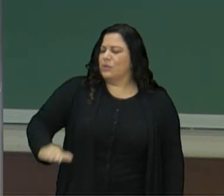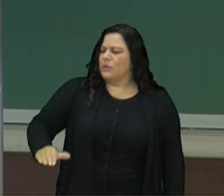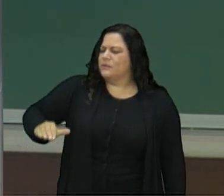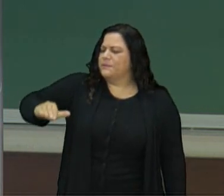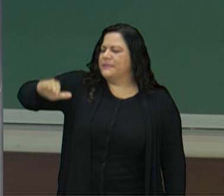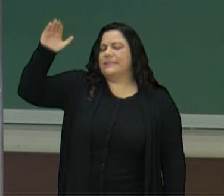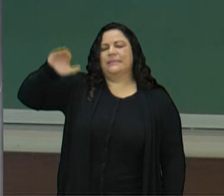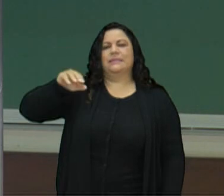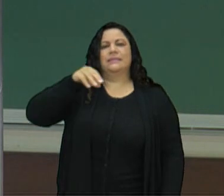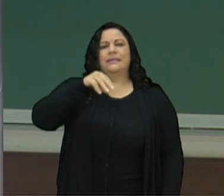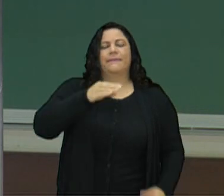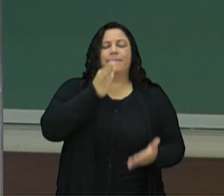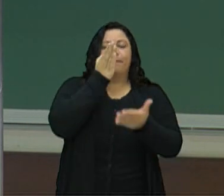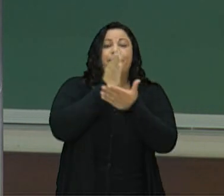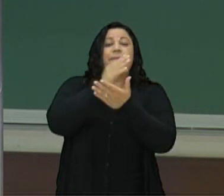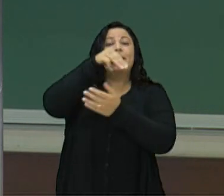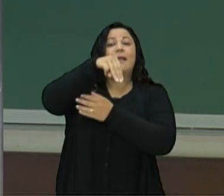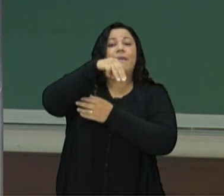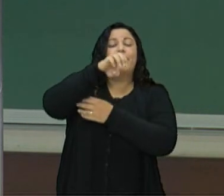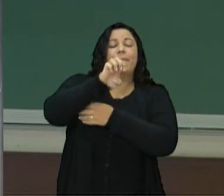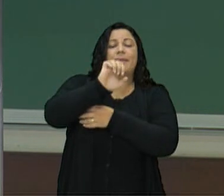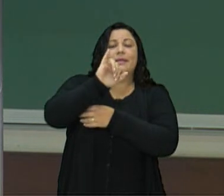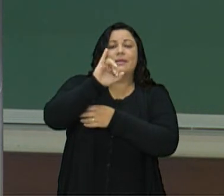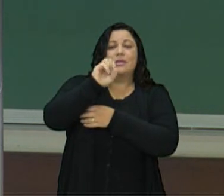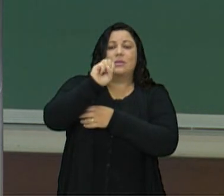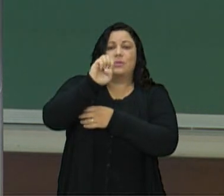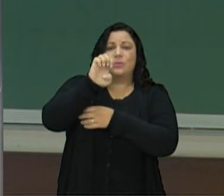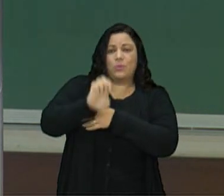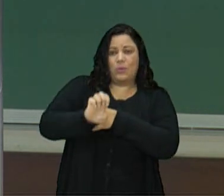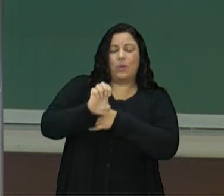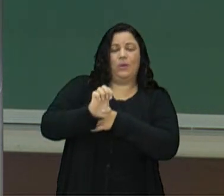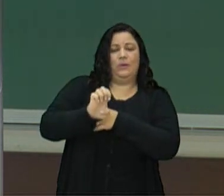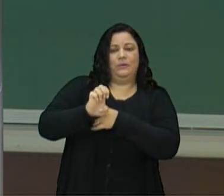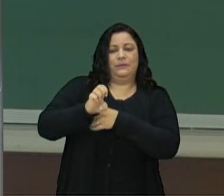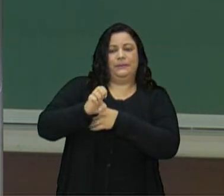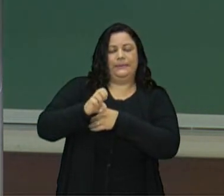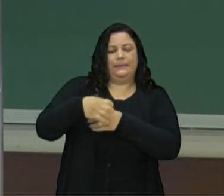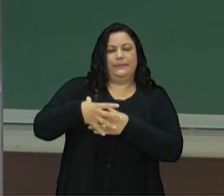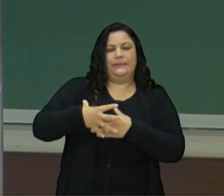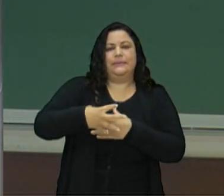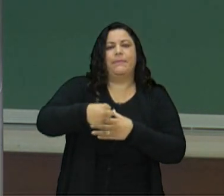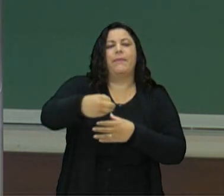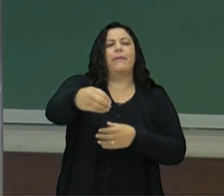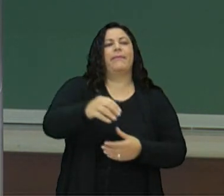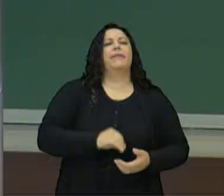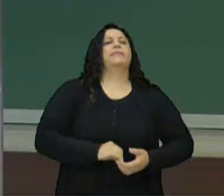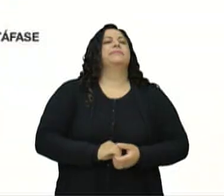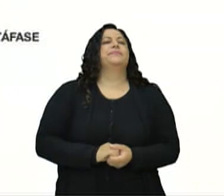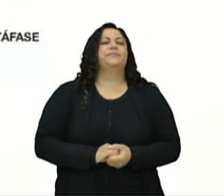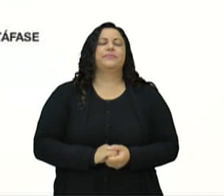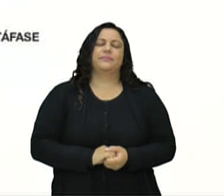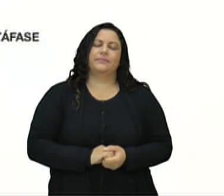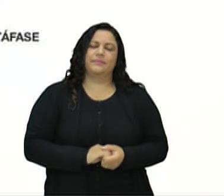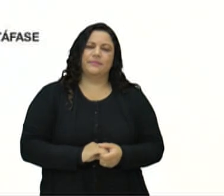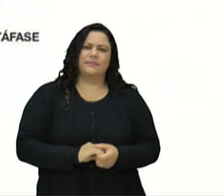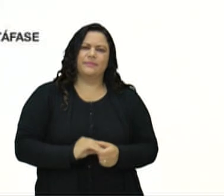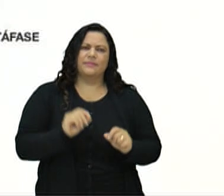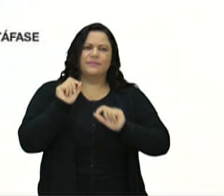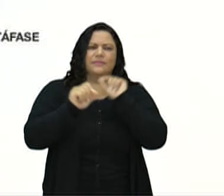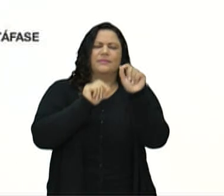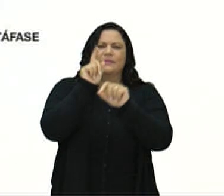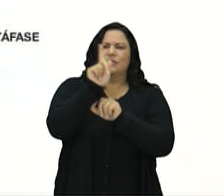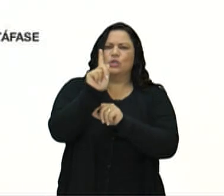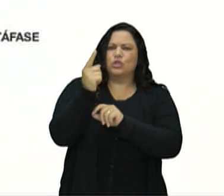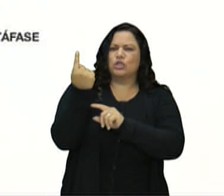reproduzir. Lembrou bem? Ótimo. Seguindo. Mitose. G1, a célula tocando a vida